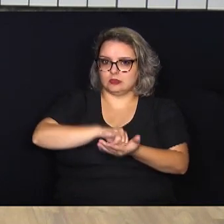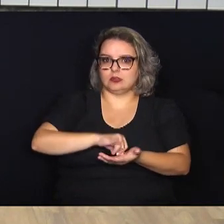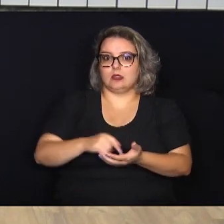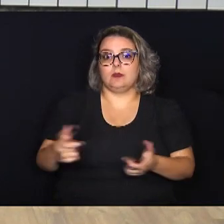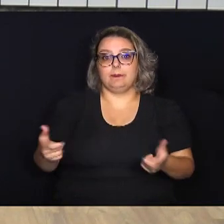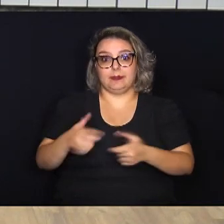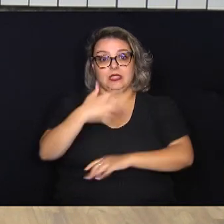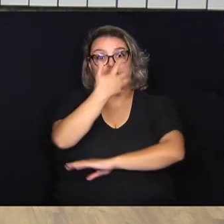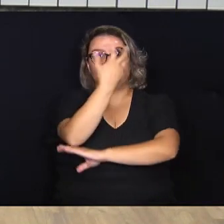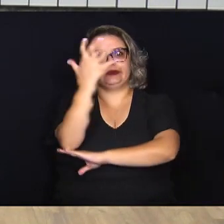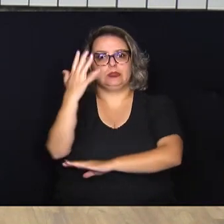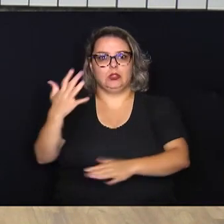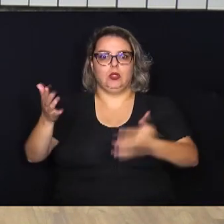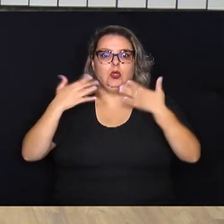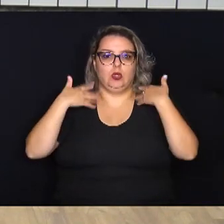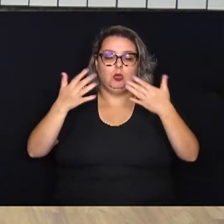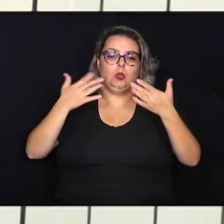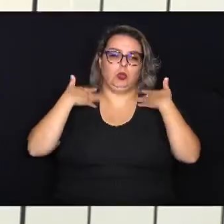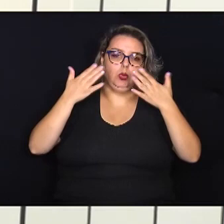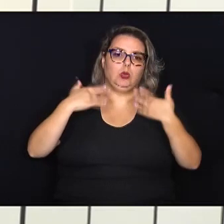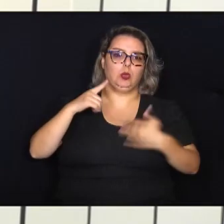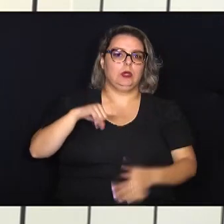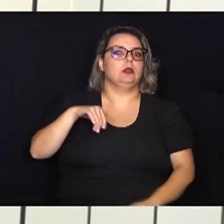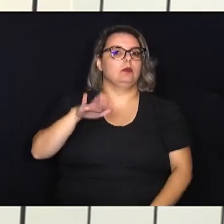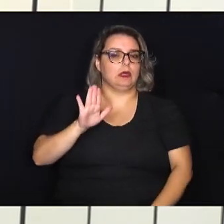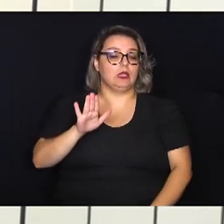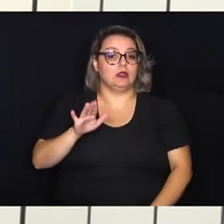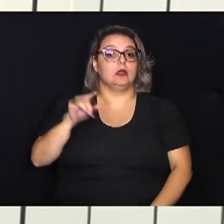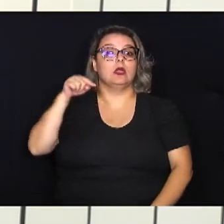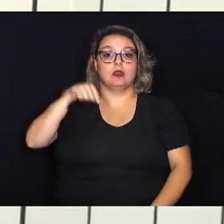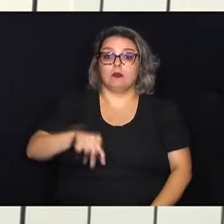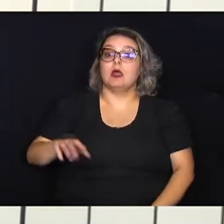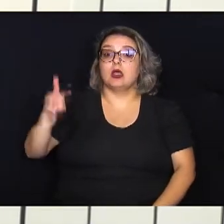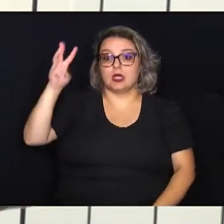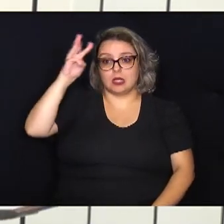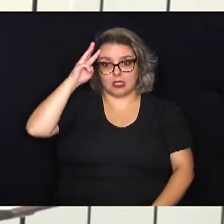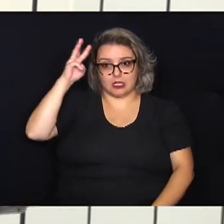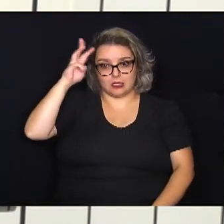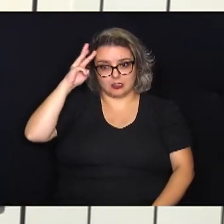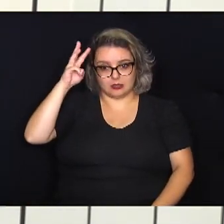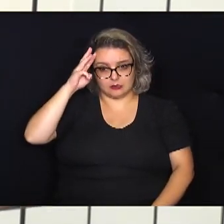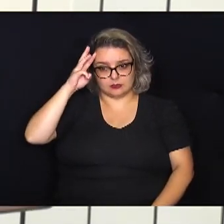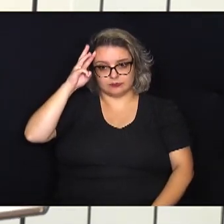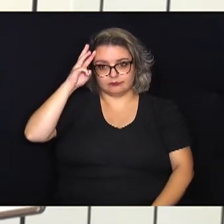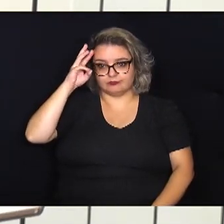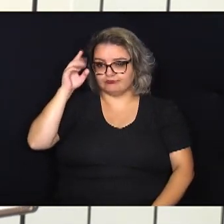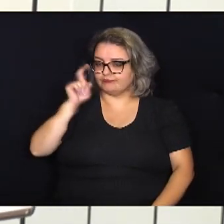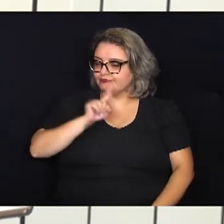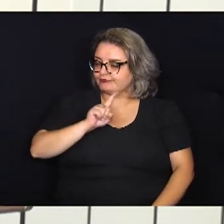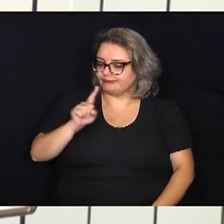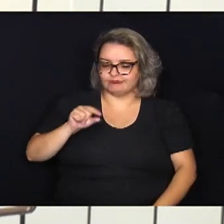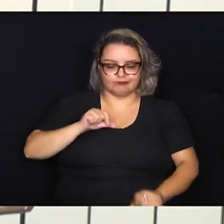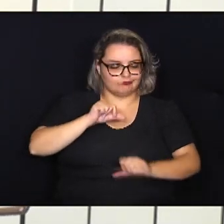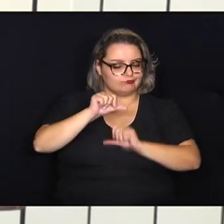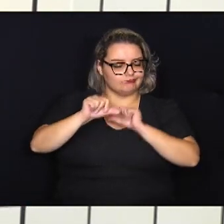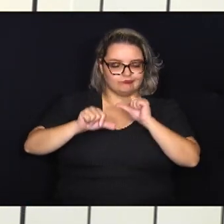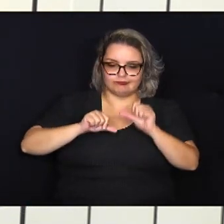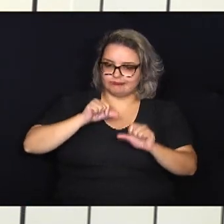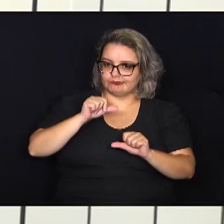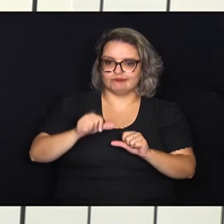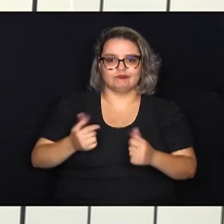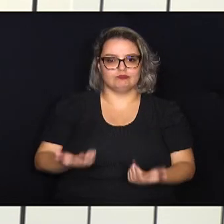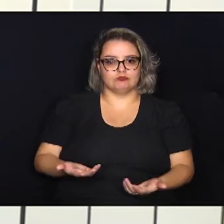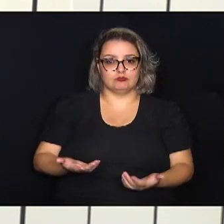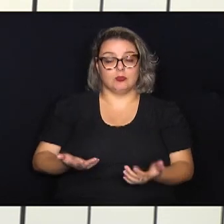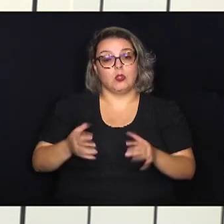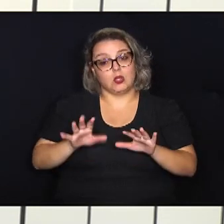árvore, está muito mais. E olha só, para esta terça-feira, a situação não deve ser diferente,